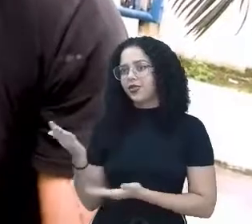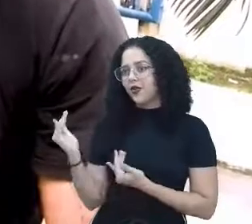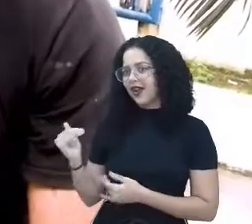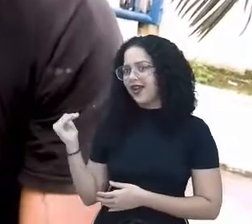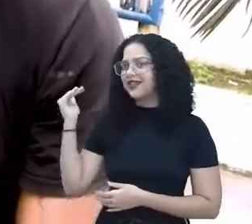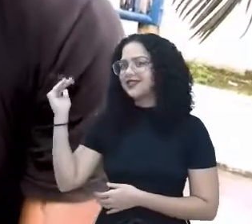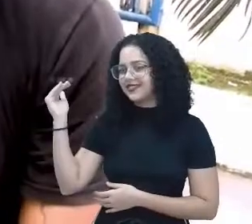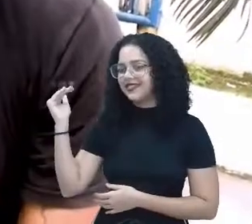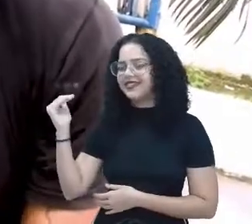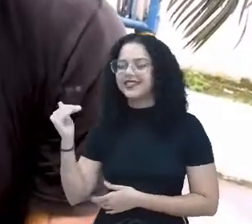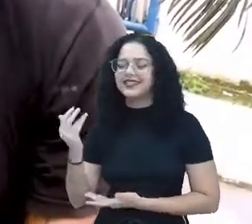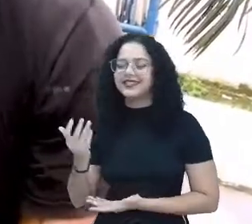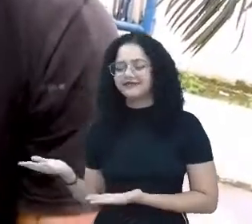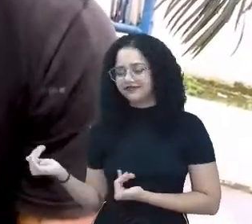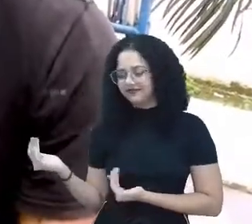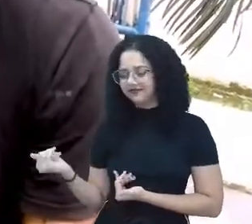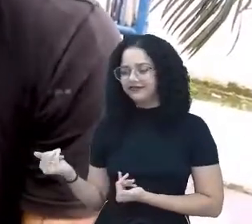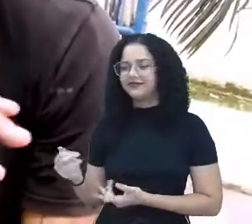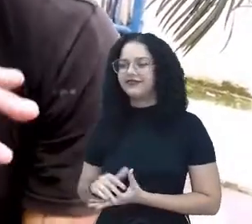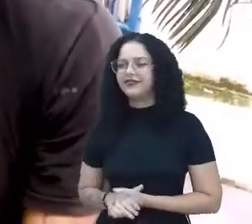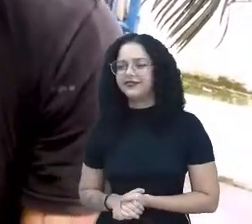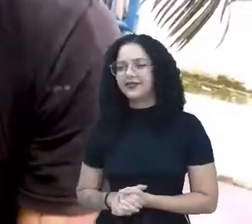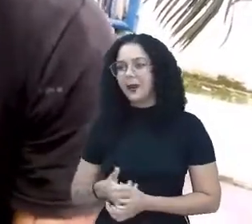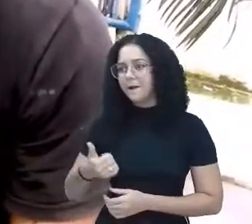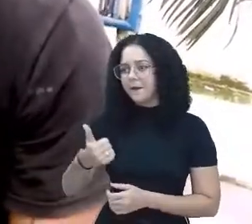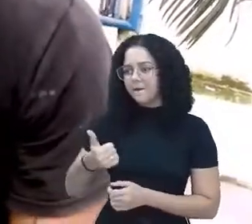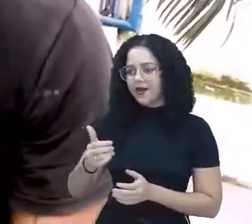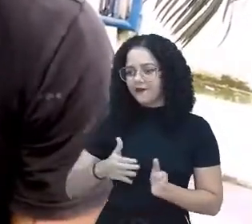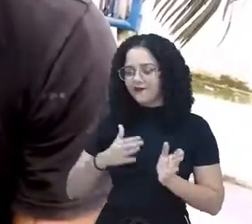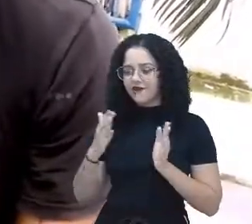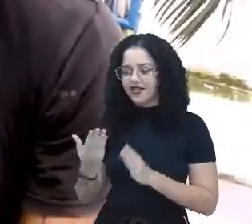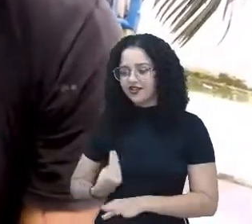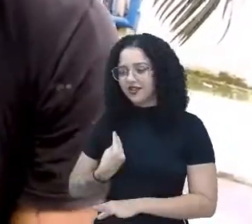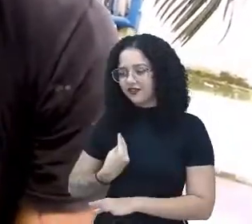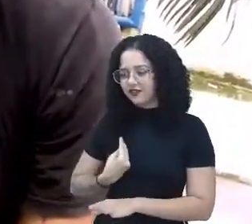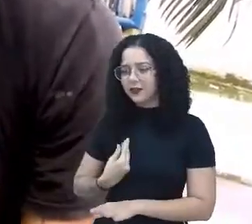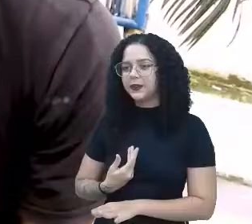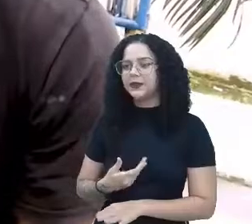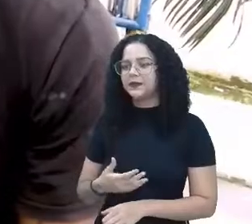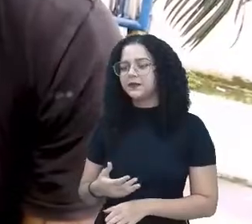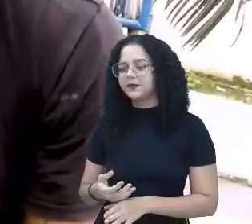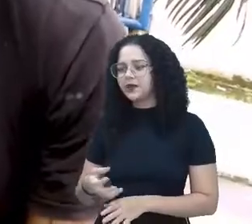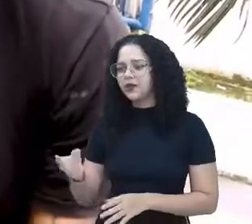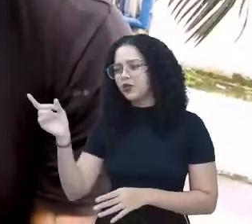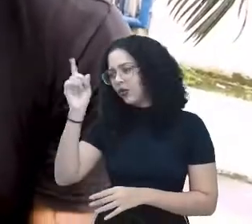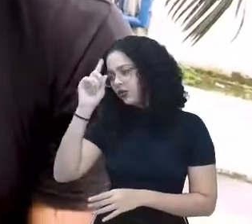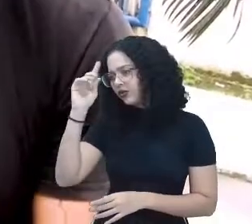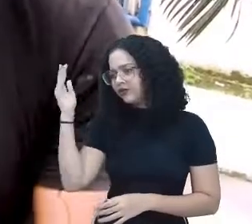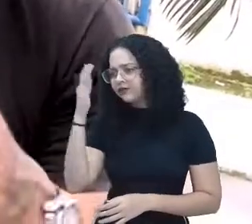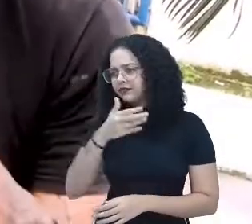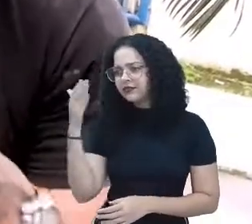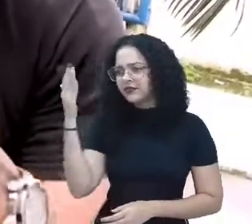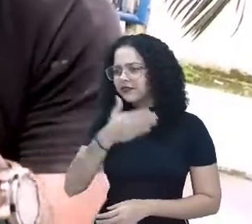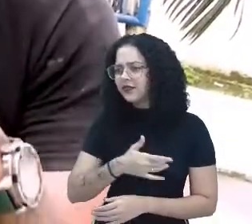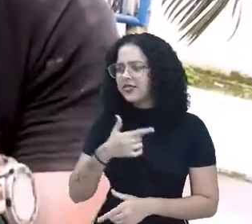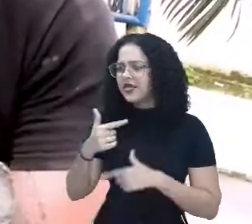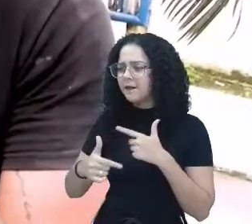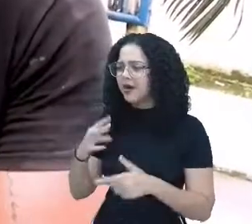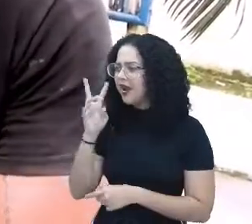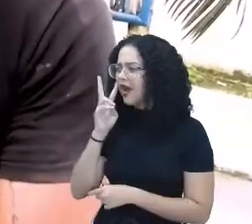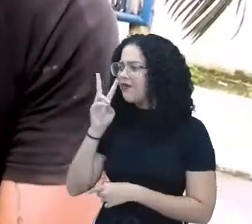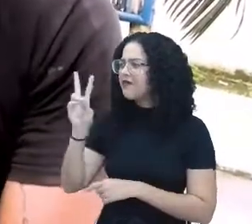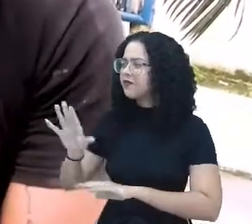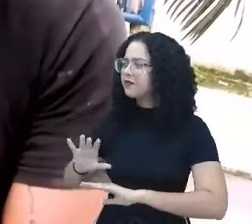minha juventude, na primeira fase dessa vida aí, enquanto adulto, passava todo dia para ir trabalhar, eu passava pelos murais do